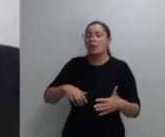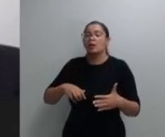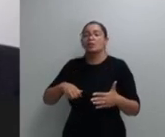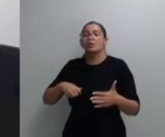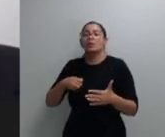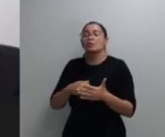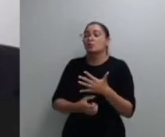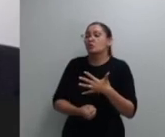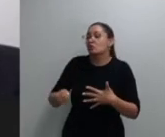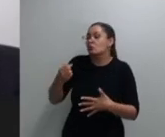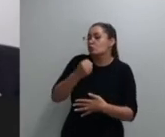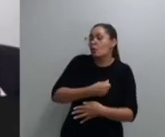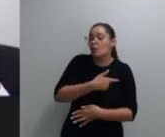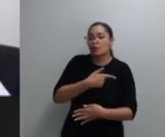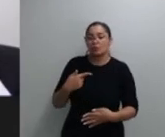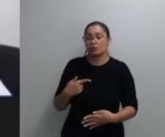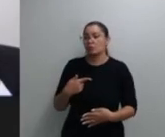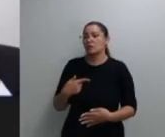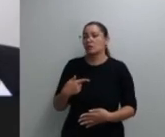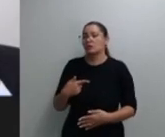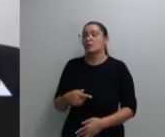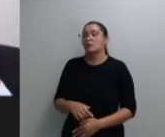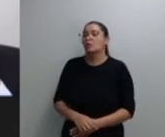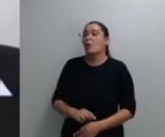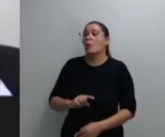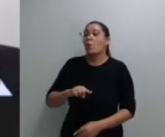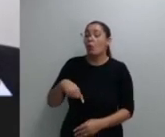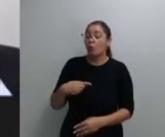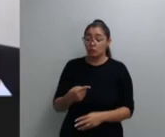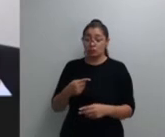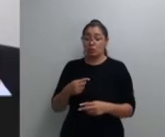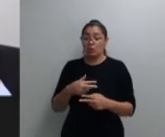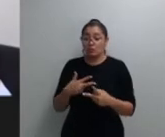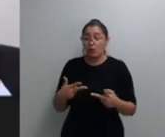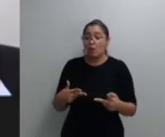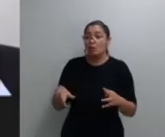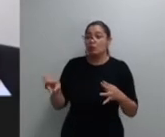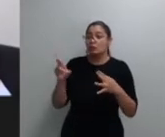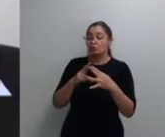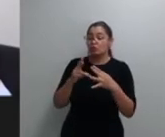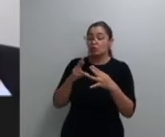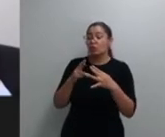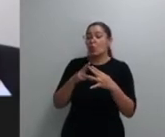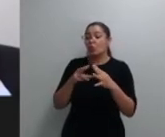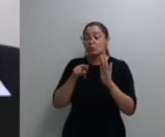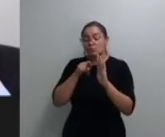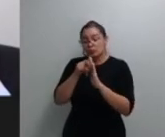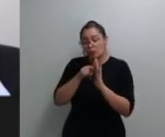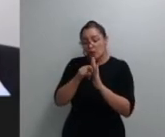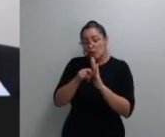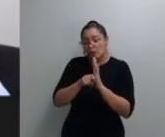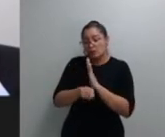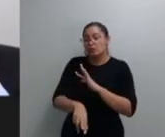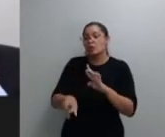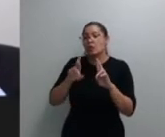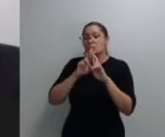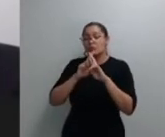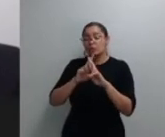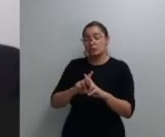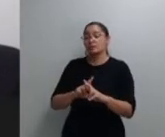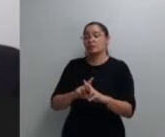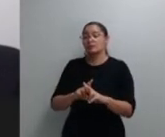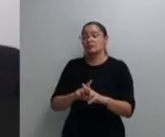pela decisão agravada contra a pretensão recursal de rever a conclusão do acordo recorrido